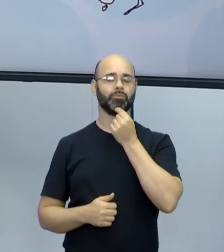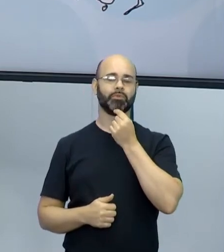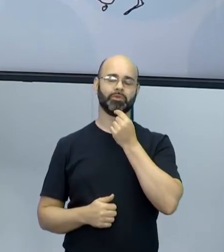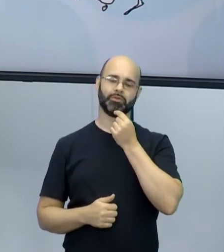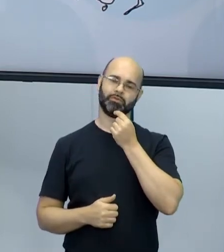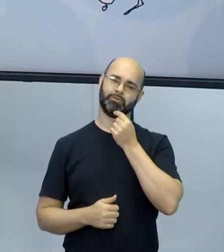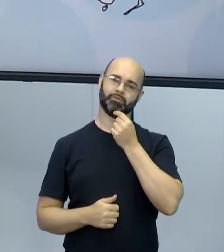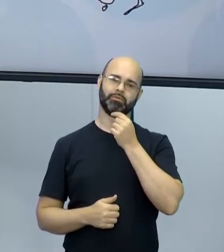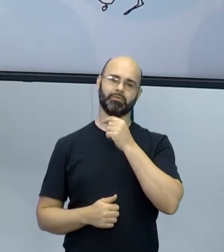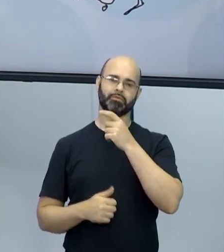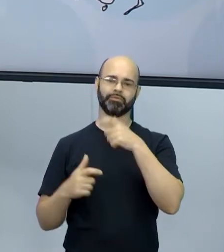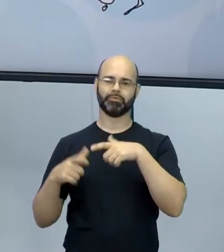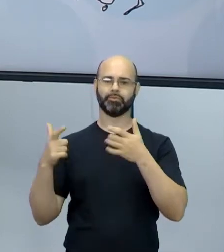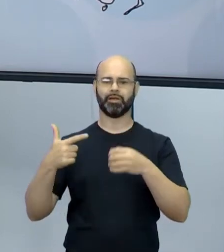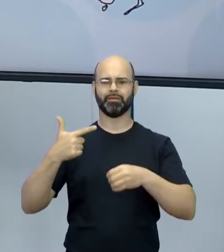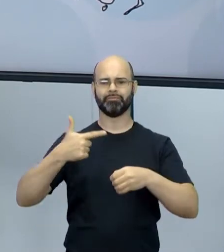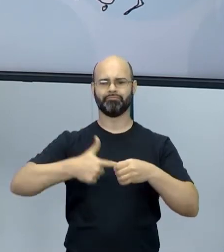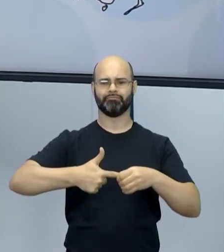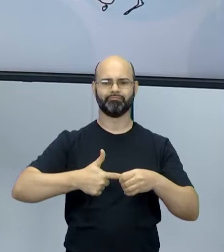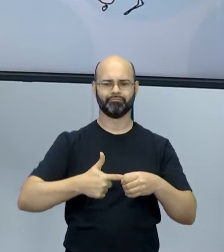futuro distópico, onde falta gasolina, onde